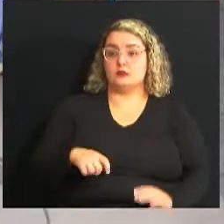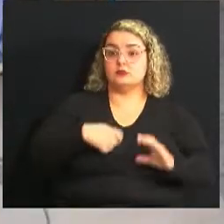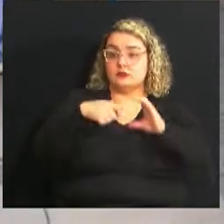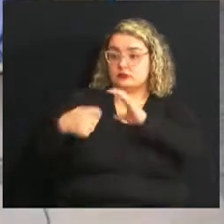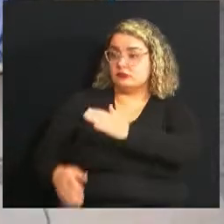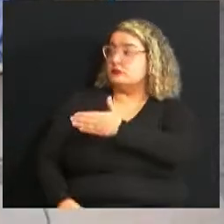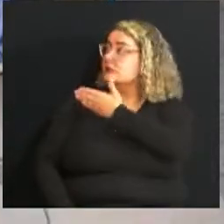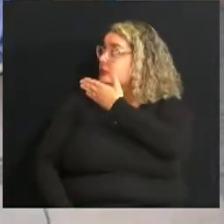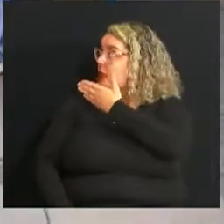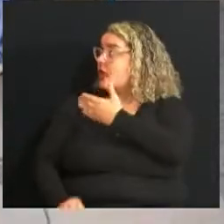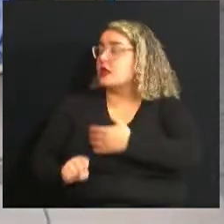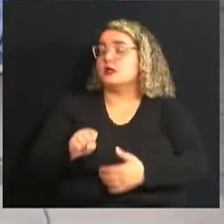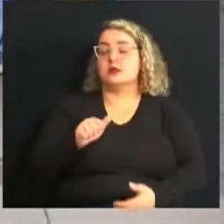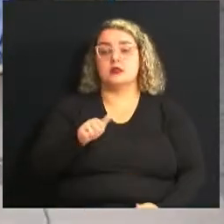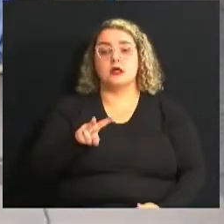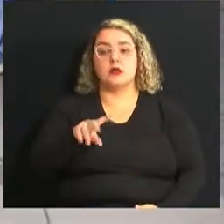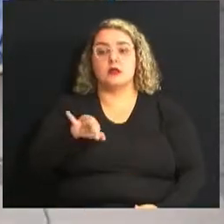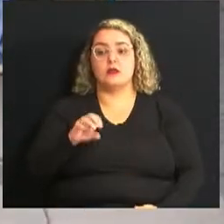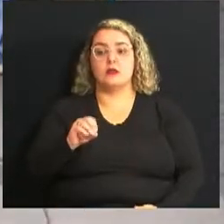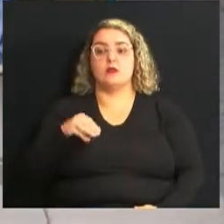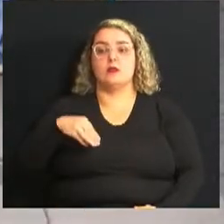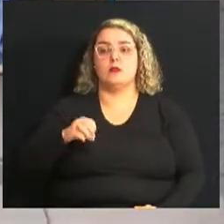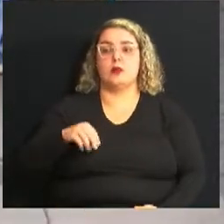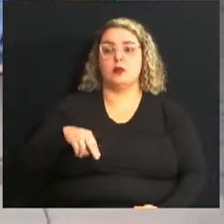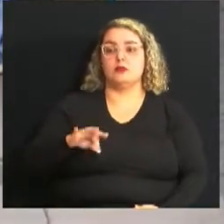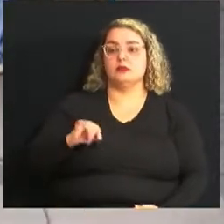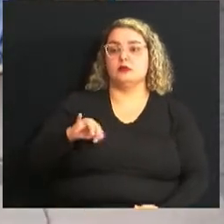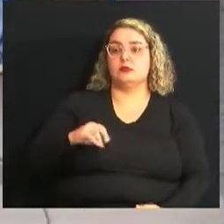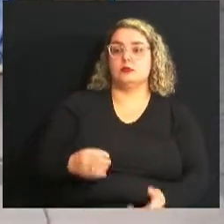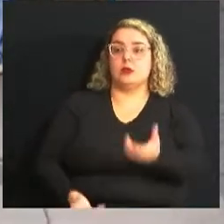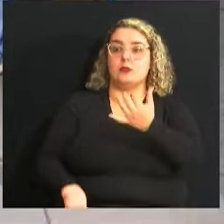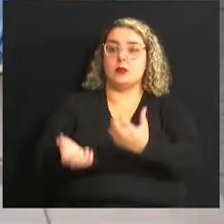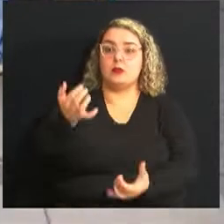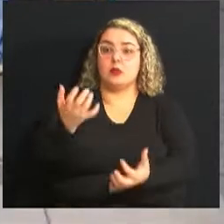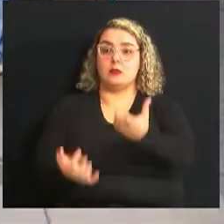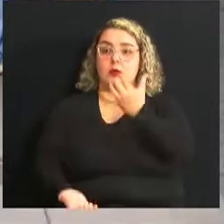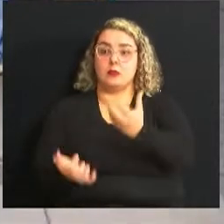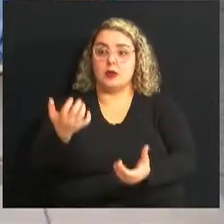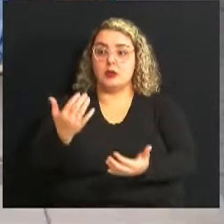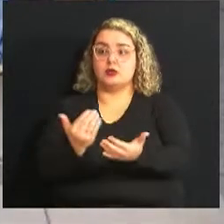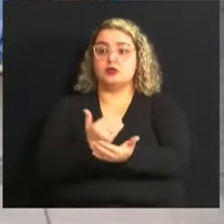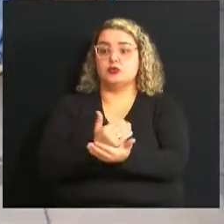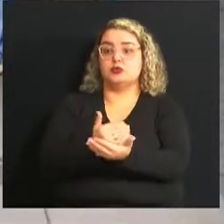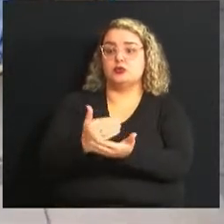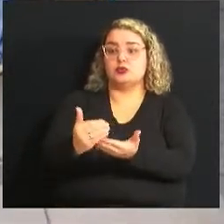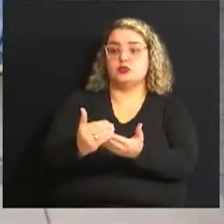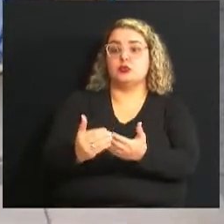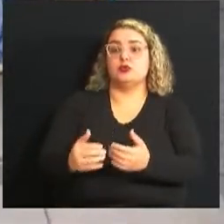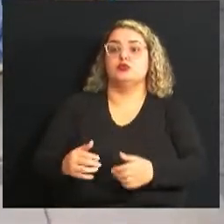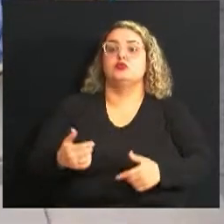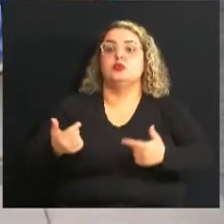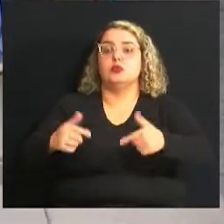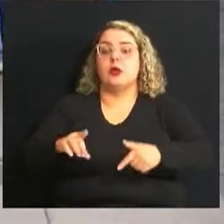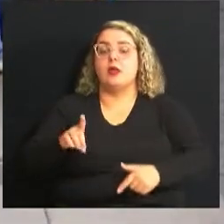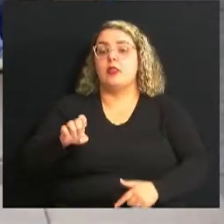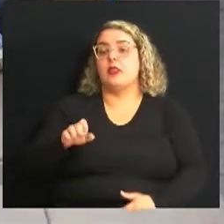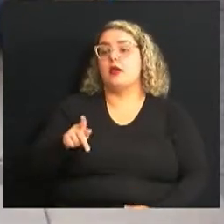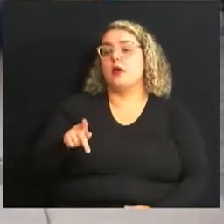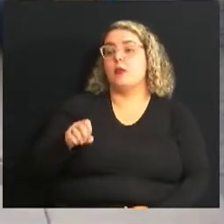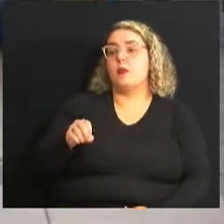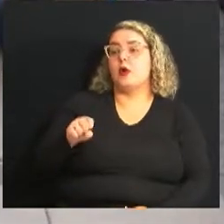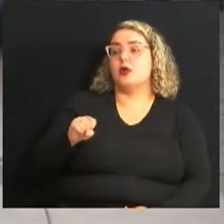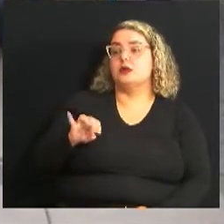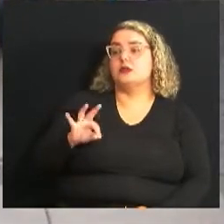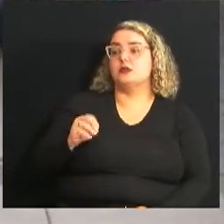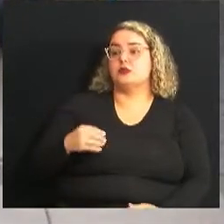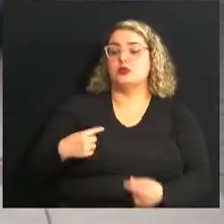Monteiro, olha, e os prédios foram atingidos pelo incêndio que teria começado em um depósito de calçados na Rua Visconde do Rio Branco